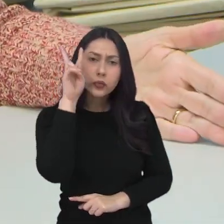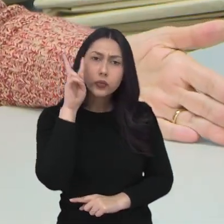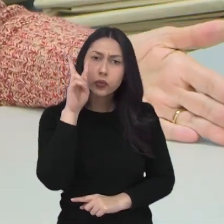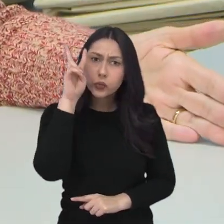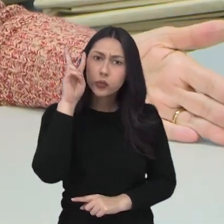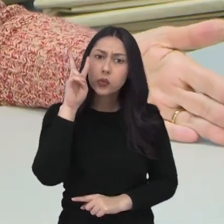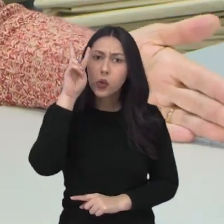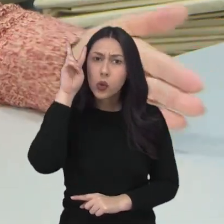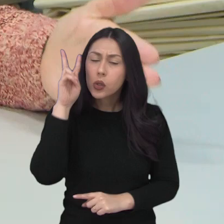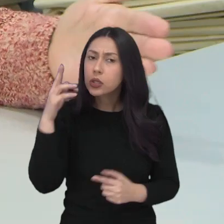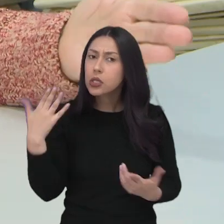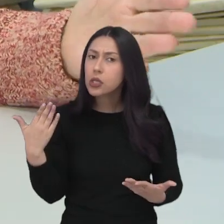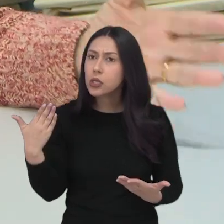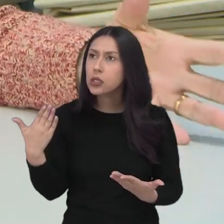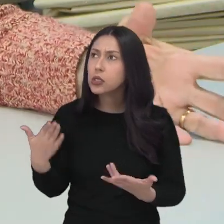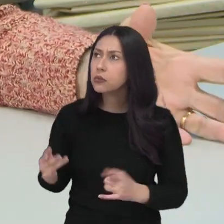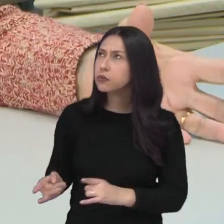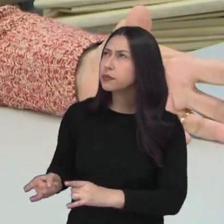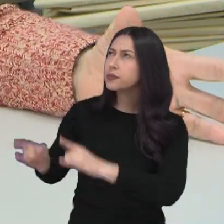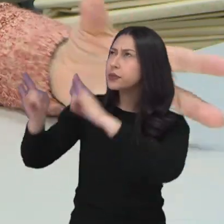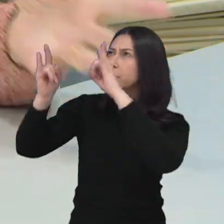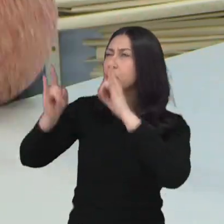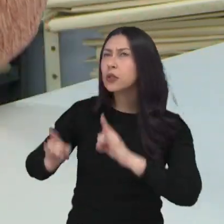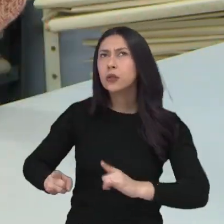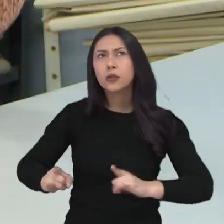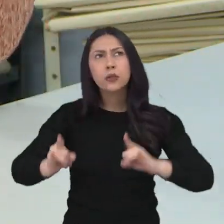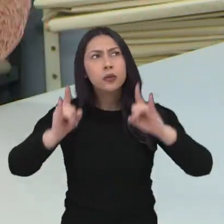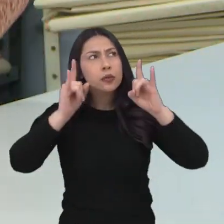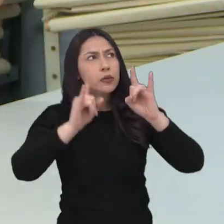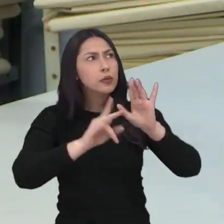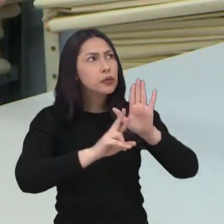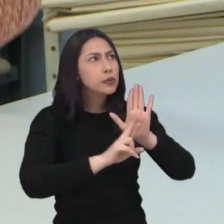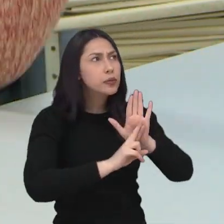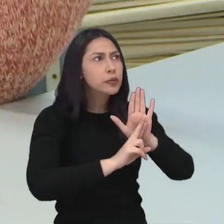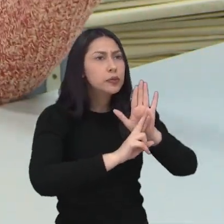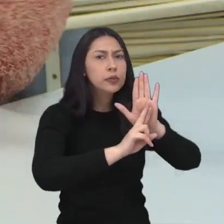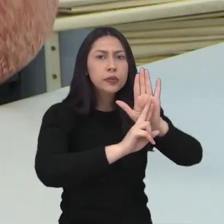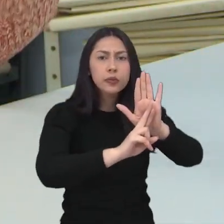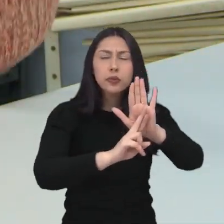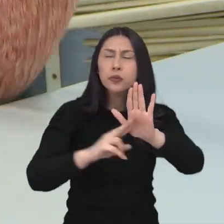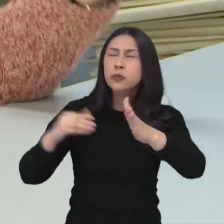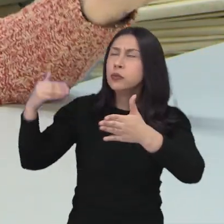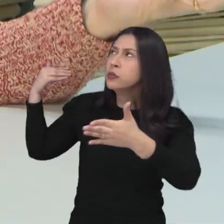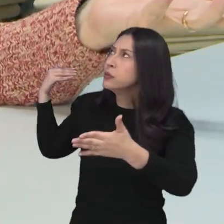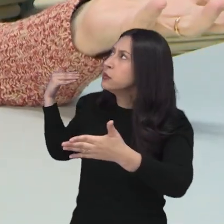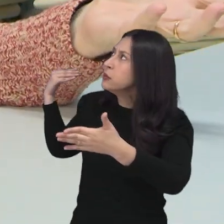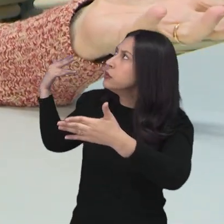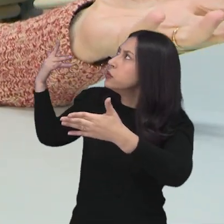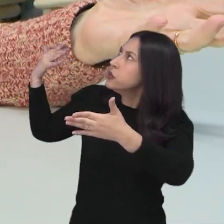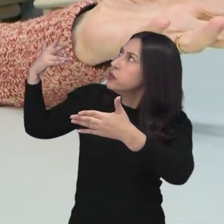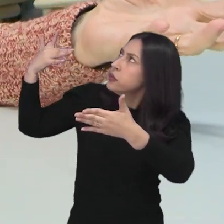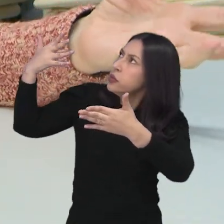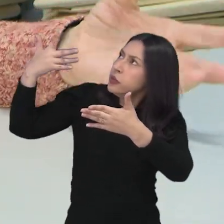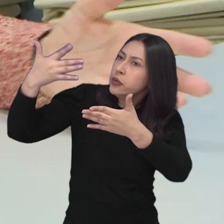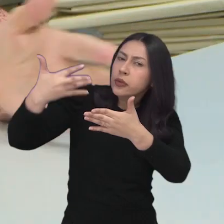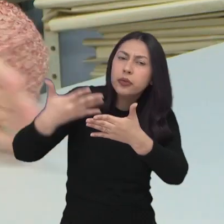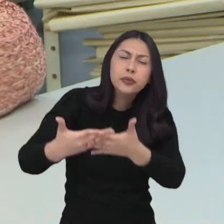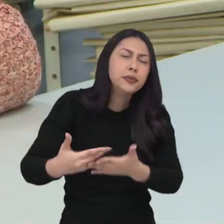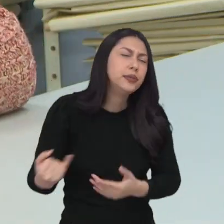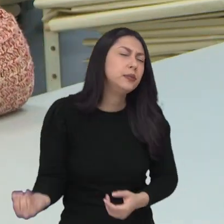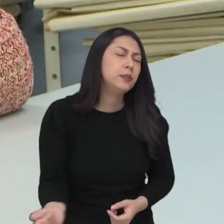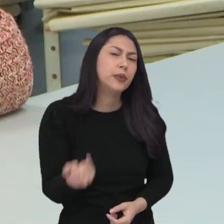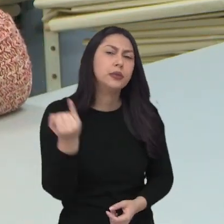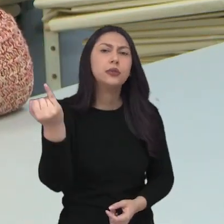história da cidade, a prédios que representam, que simbolizam uma época na cidade, é